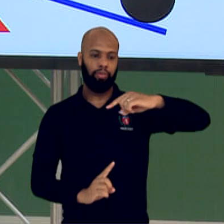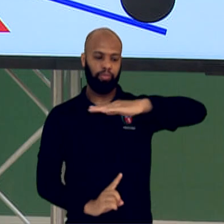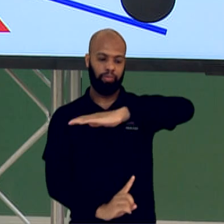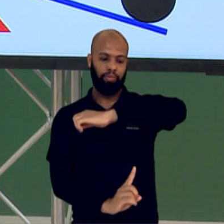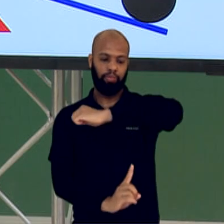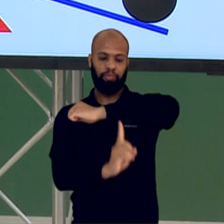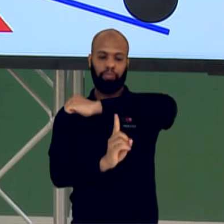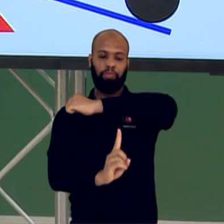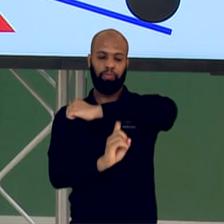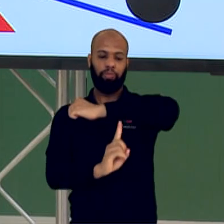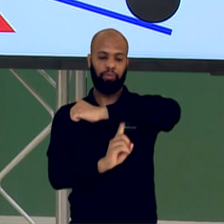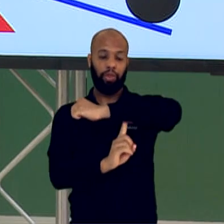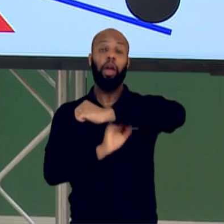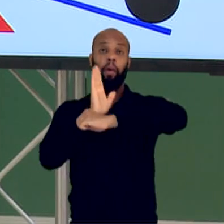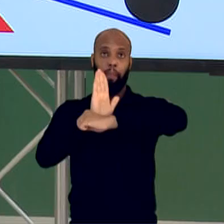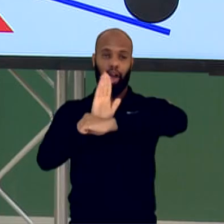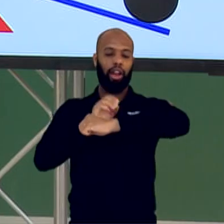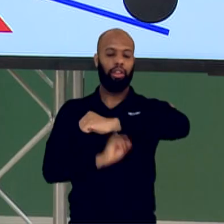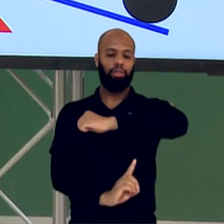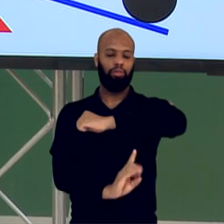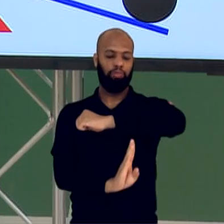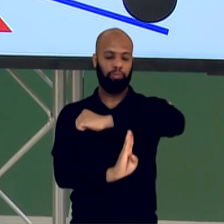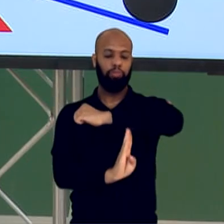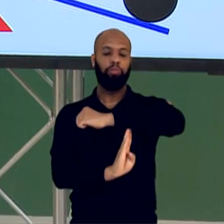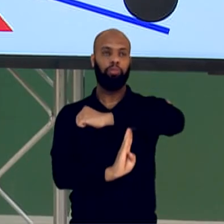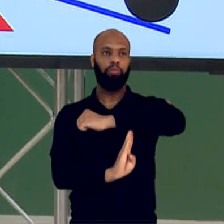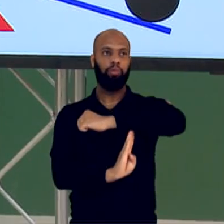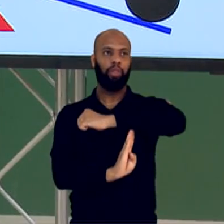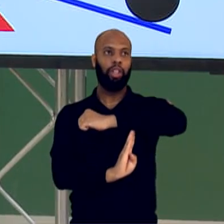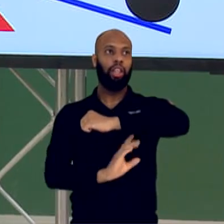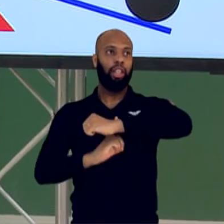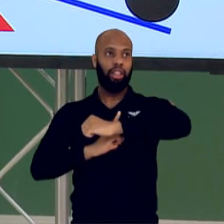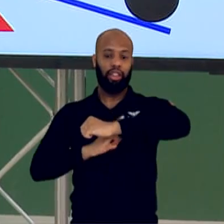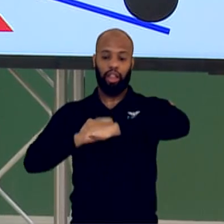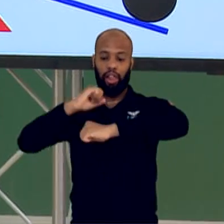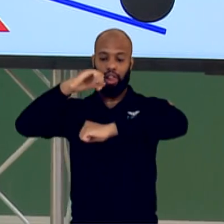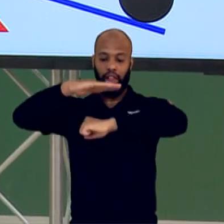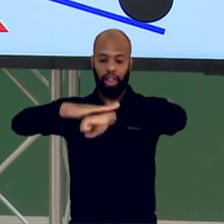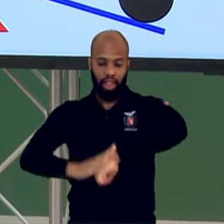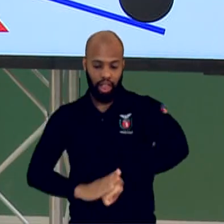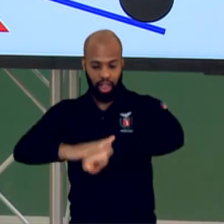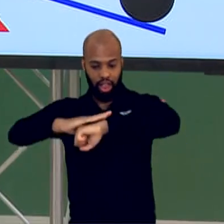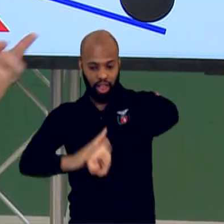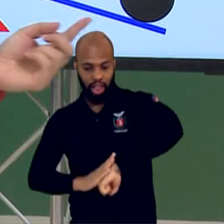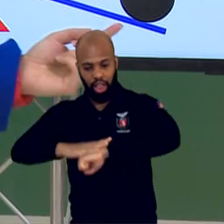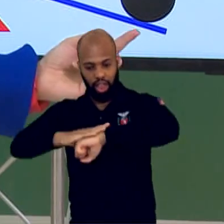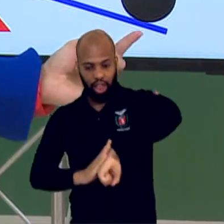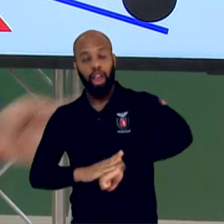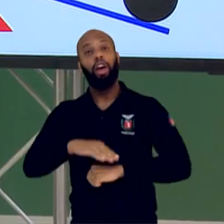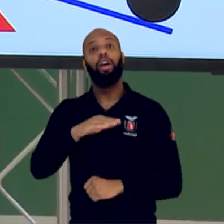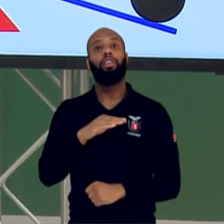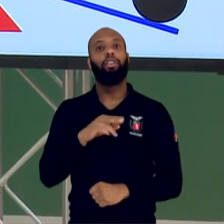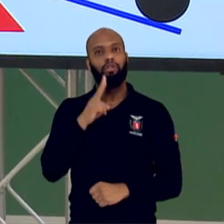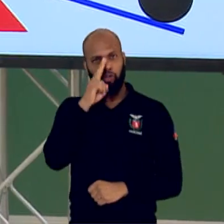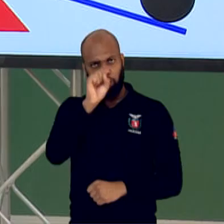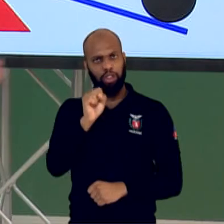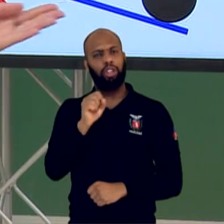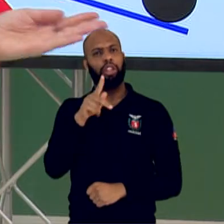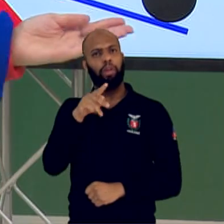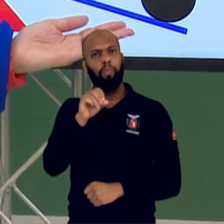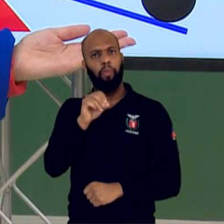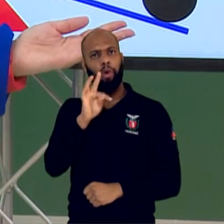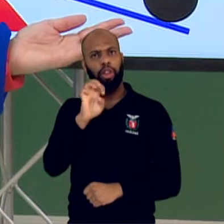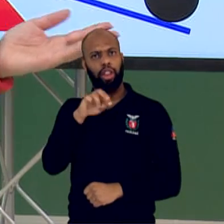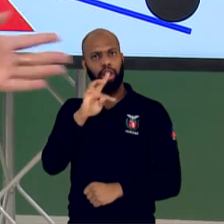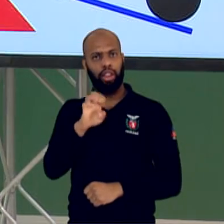fixo, que fica paradinho ali no local. A força potente, que é a força que está sendo aplicada na alavanca. E a força resistente, que é o que